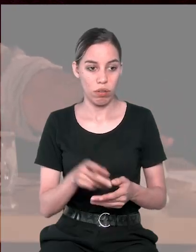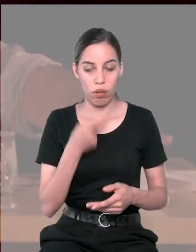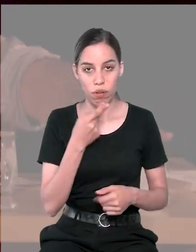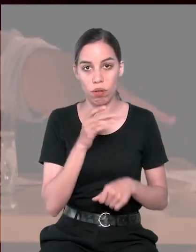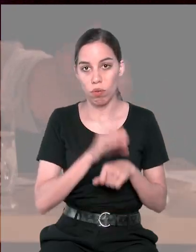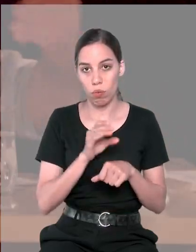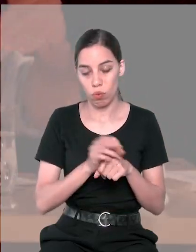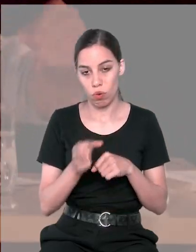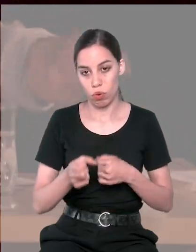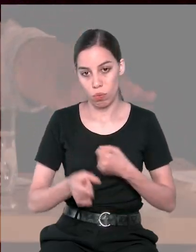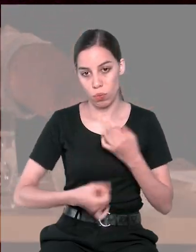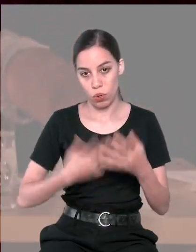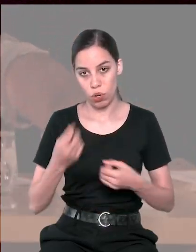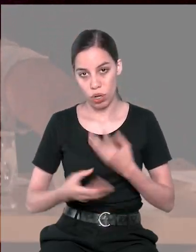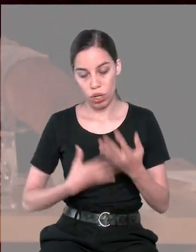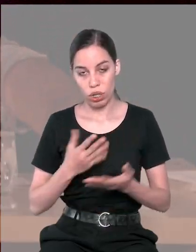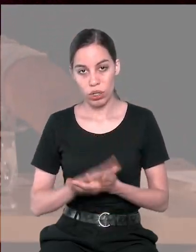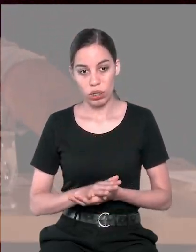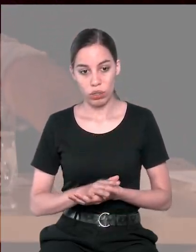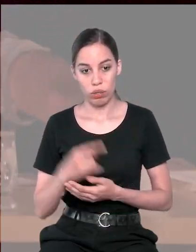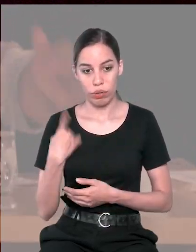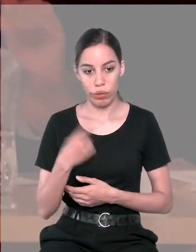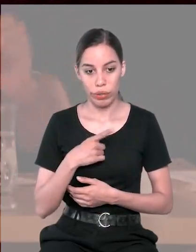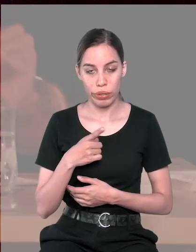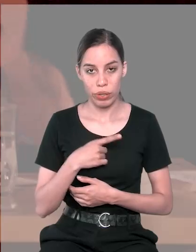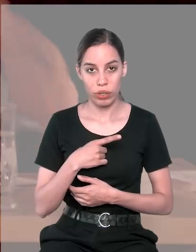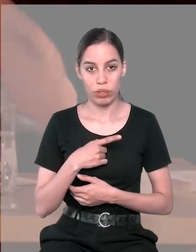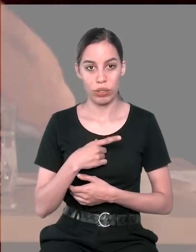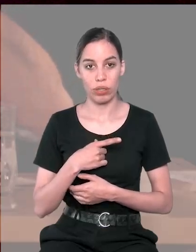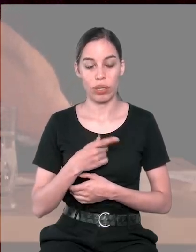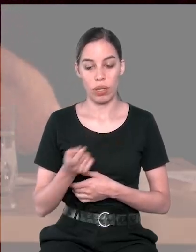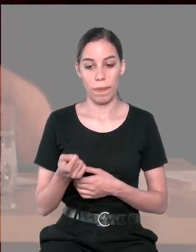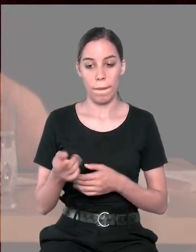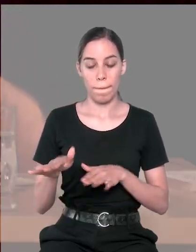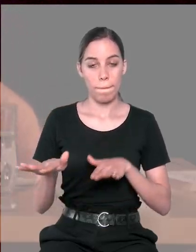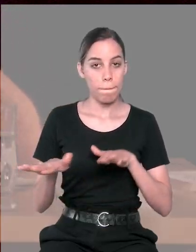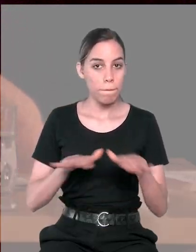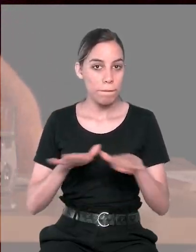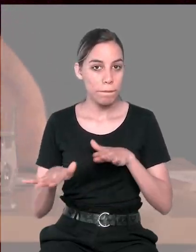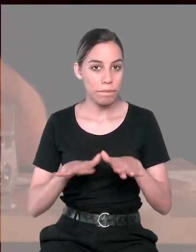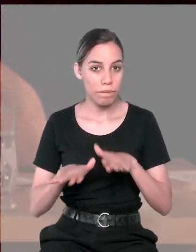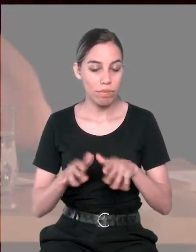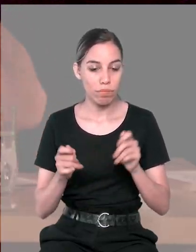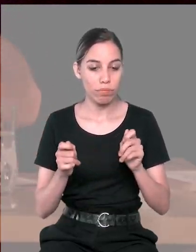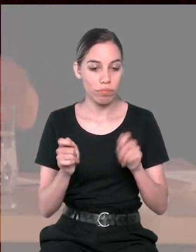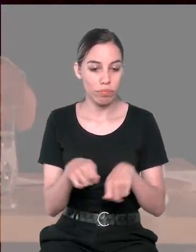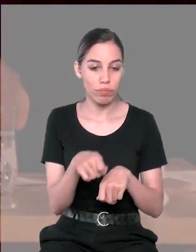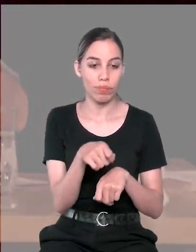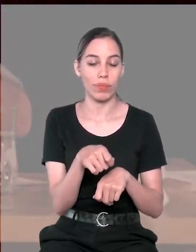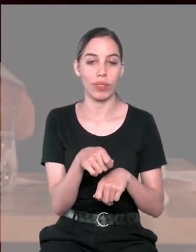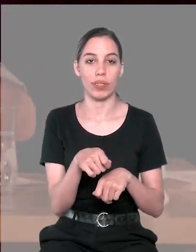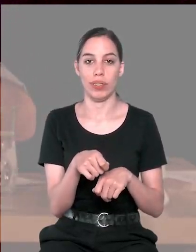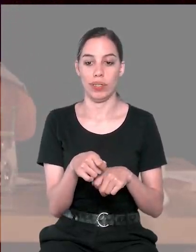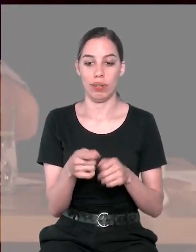poética, em que nós temos aqui os rastros da passagem desse movimento que nos permite, de alguma forma, tentar